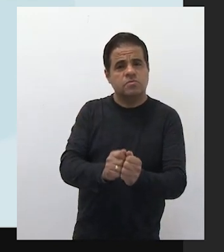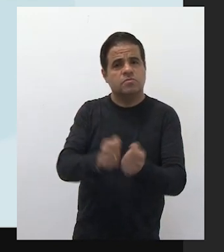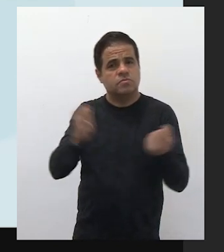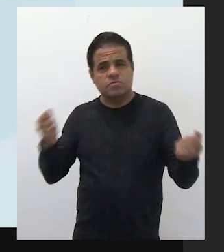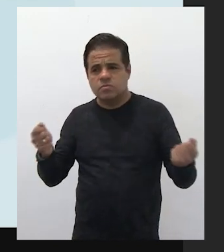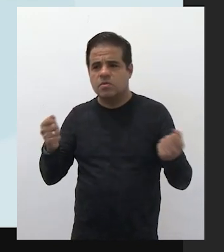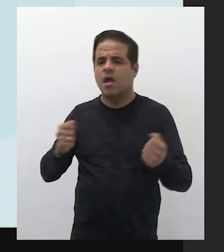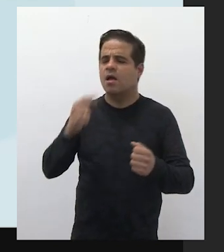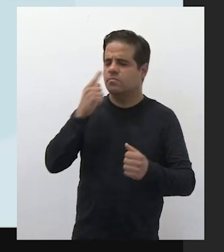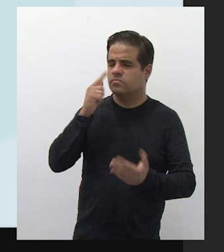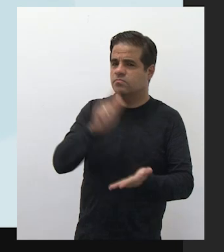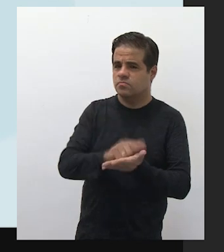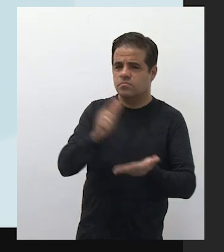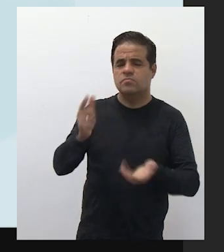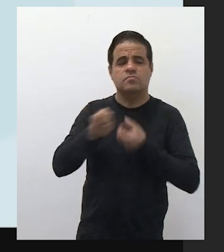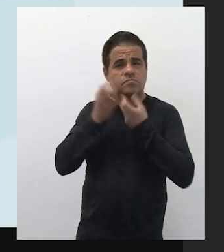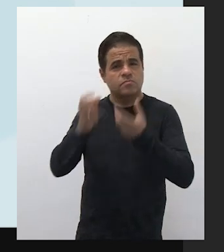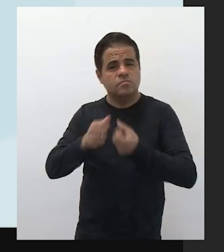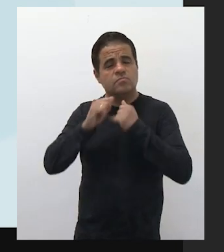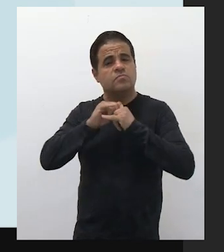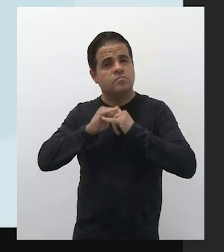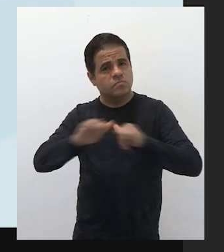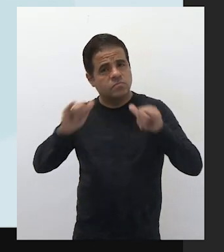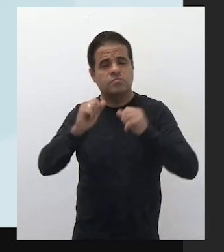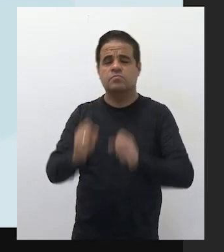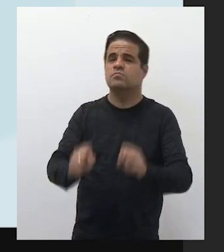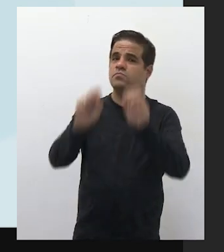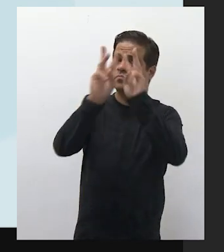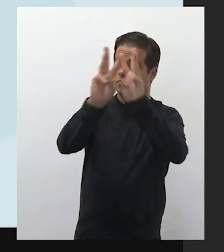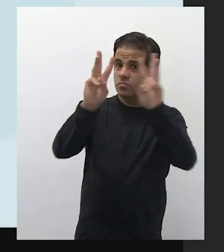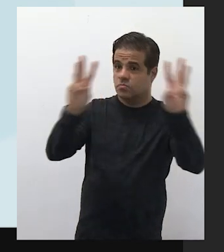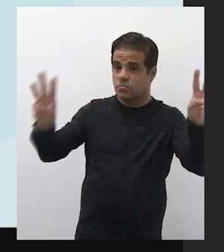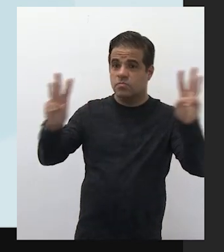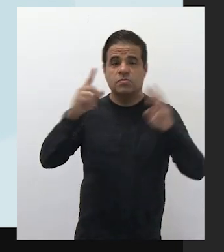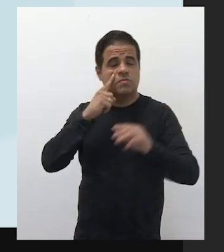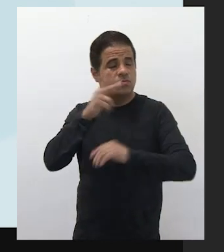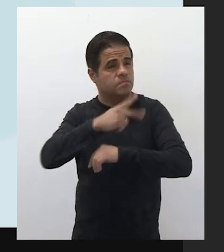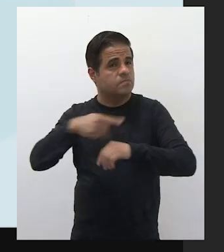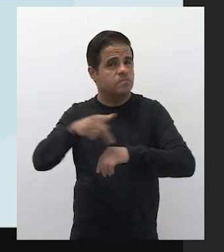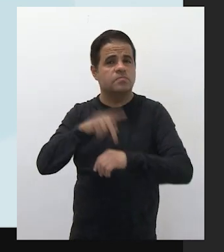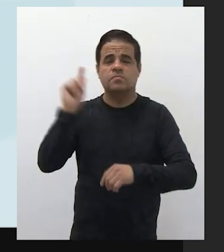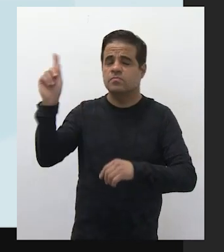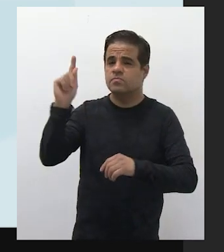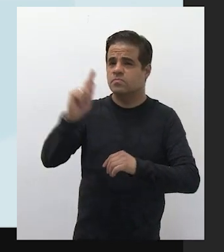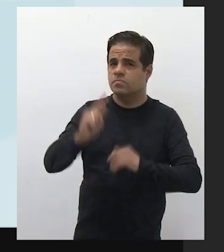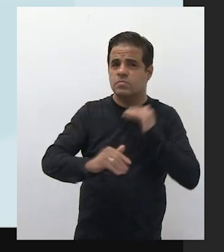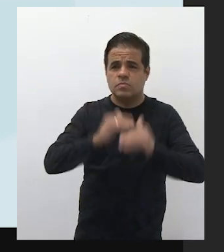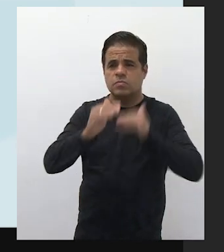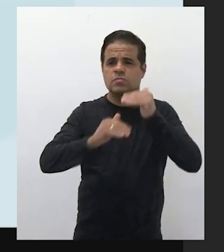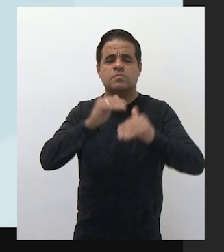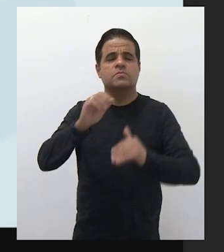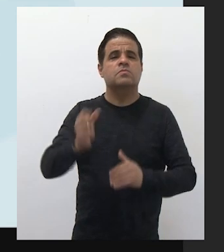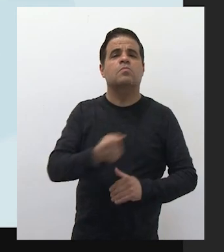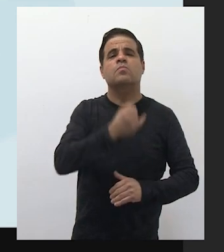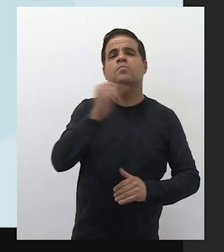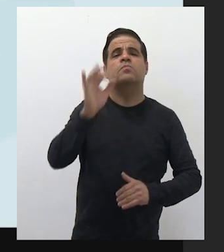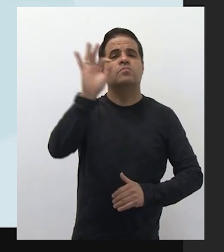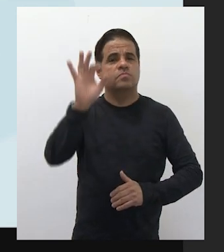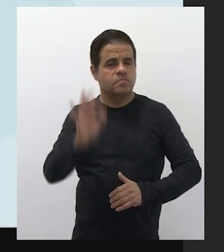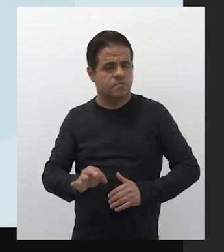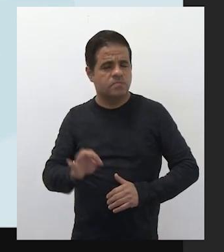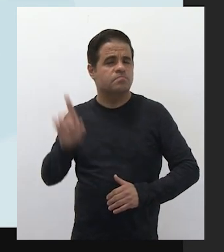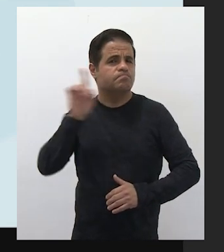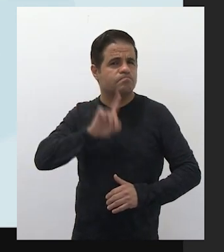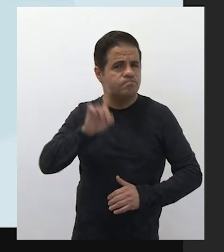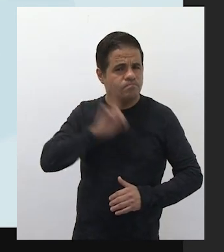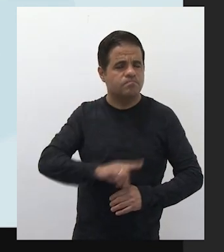algum portal de notícias da internet, que a gente olha PIB dos países. Cresceu X% dos Estados